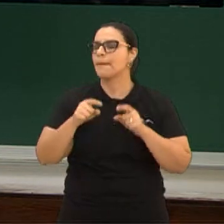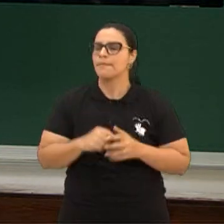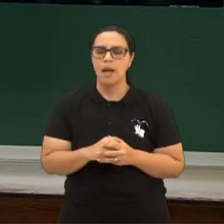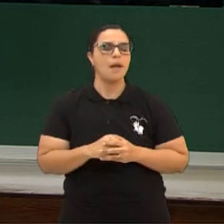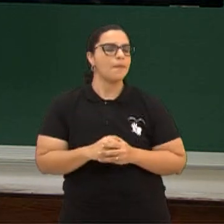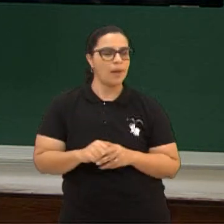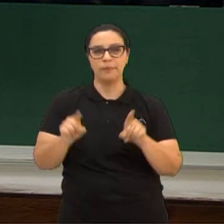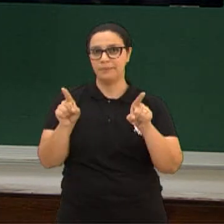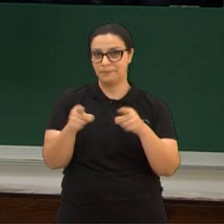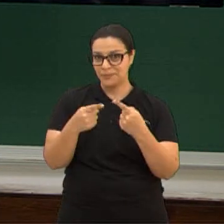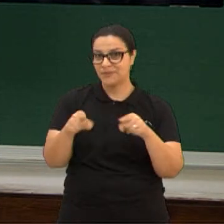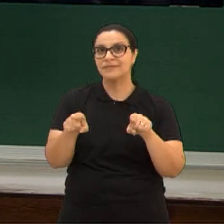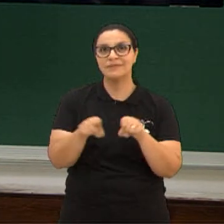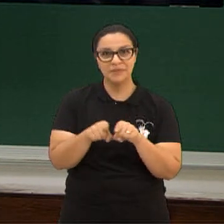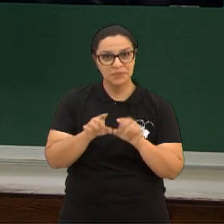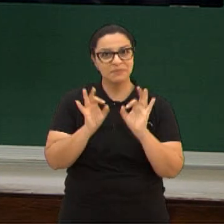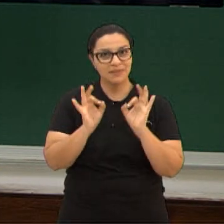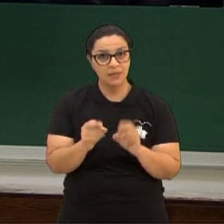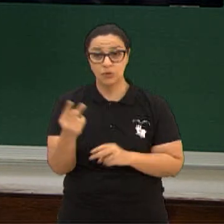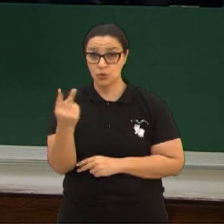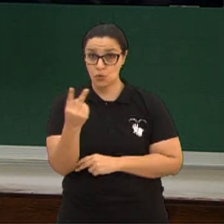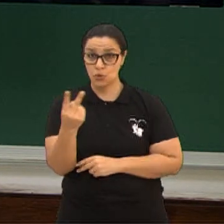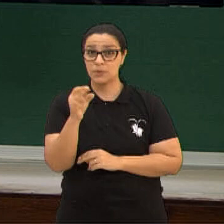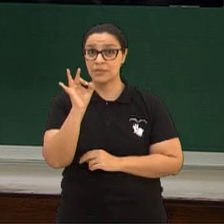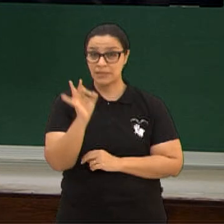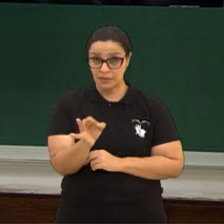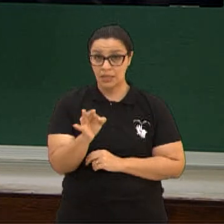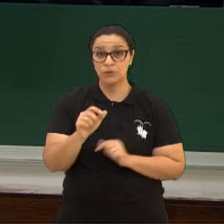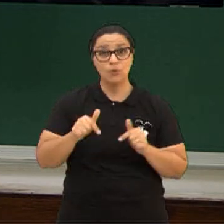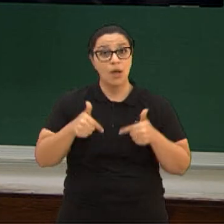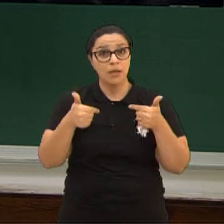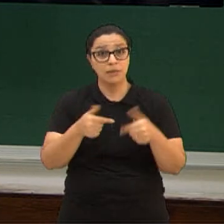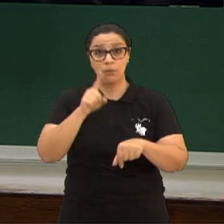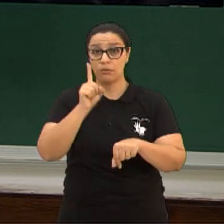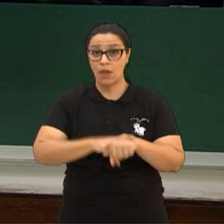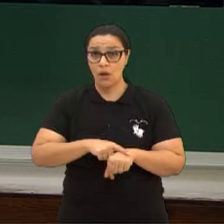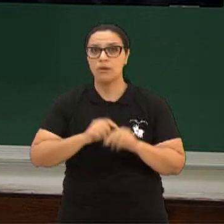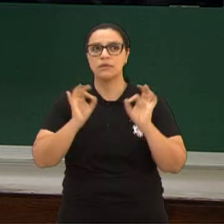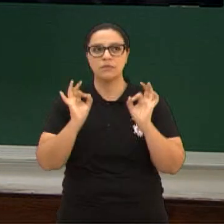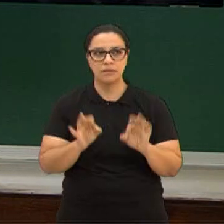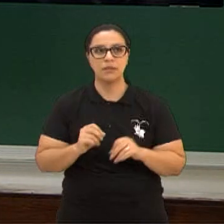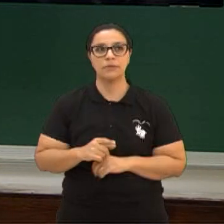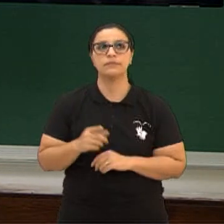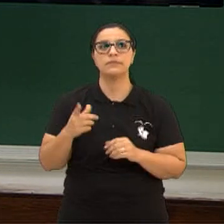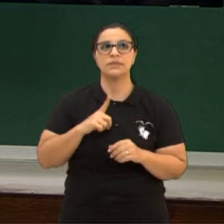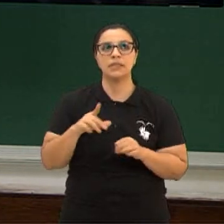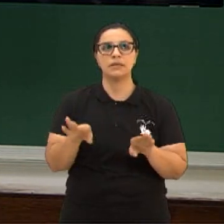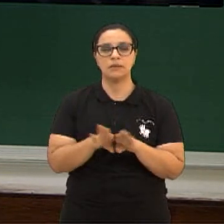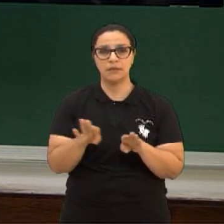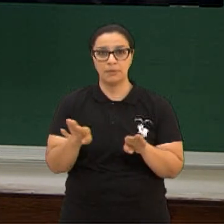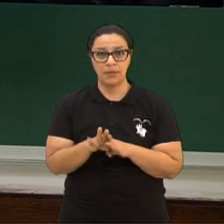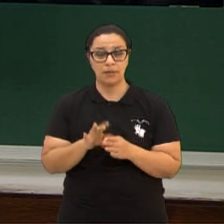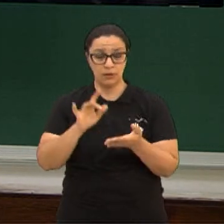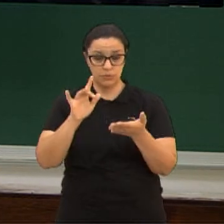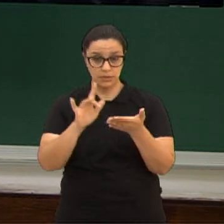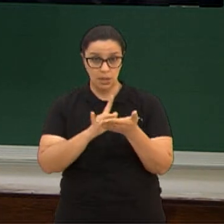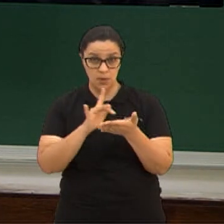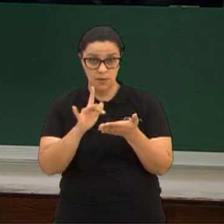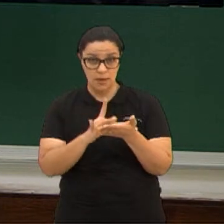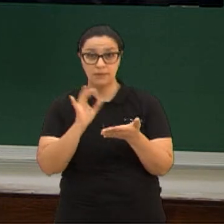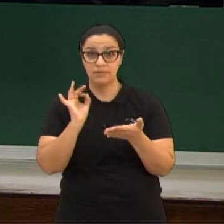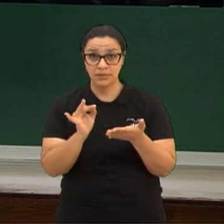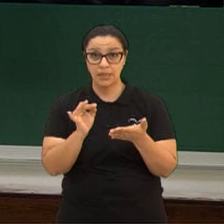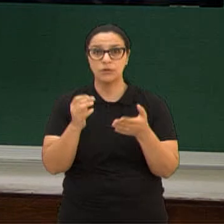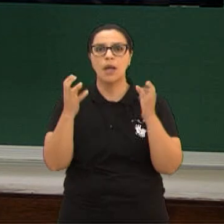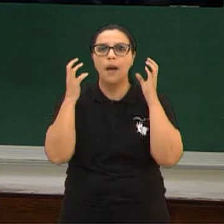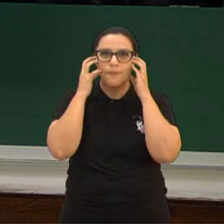ouvindo música. Então, as duas frases de ações que ele está fazendo nesse momento. He is using his cell